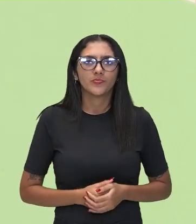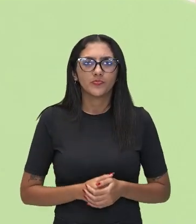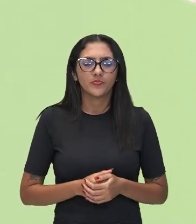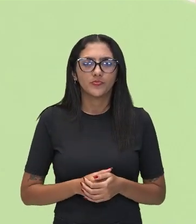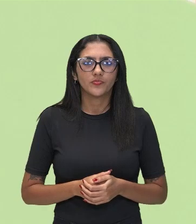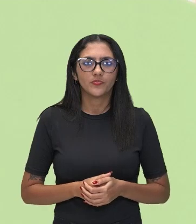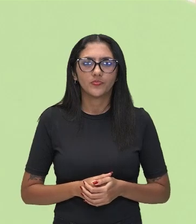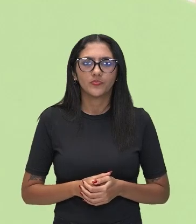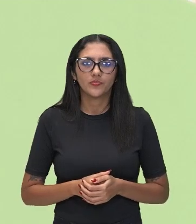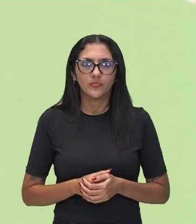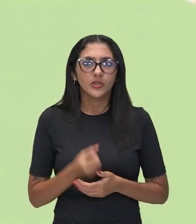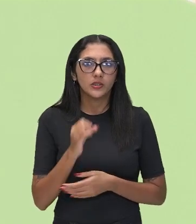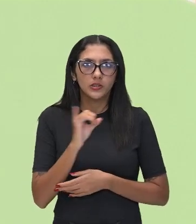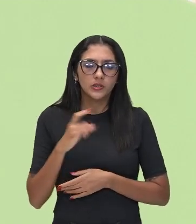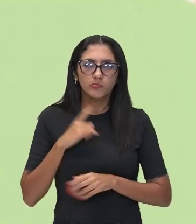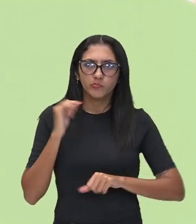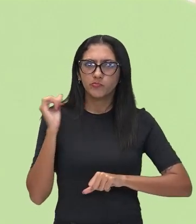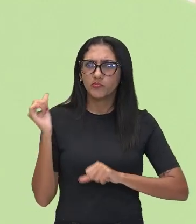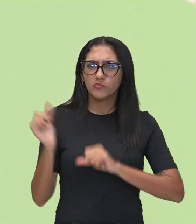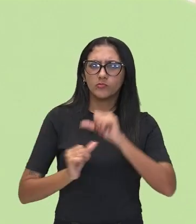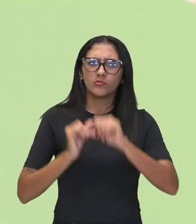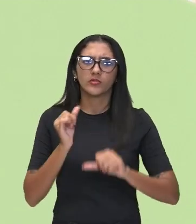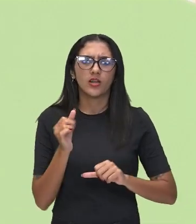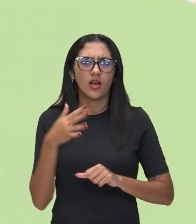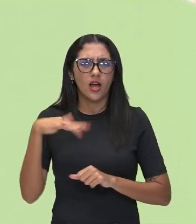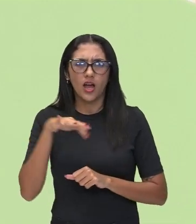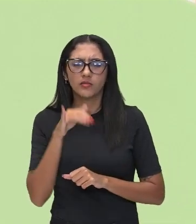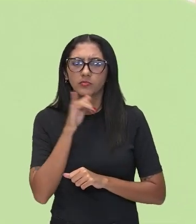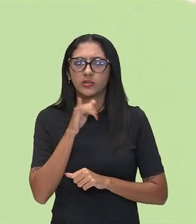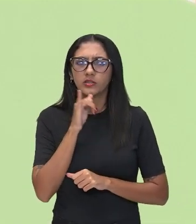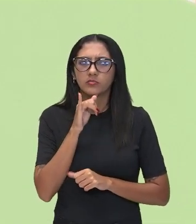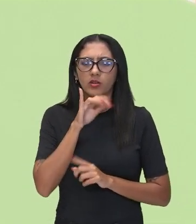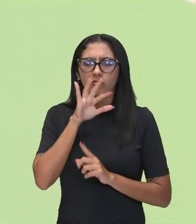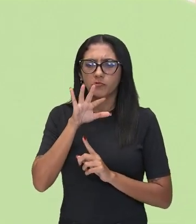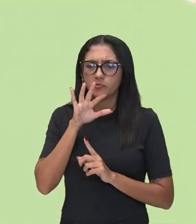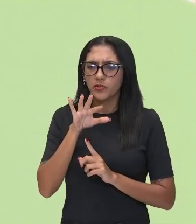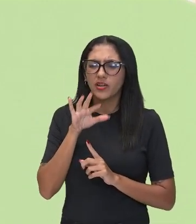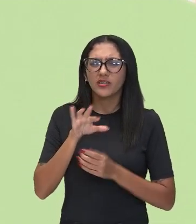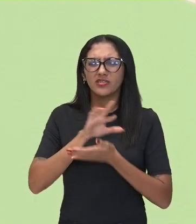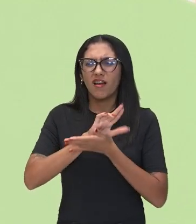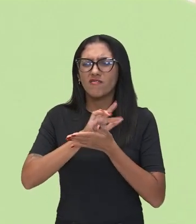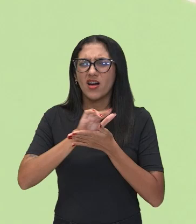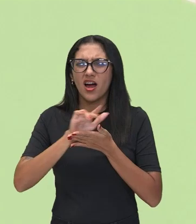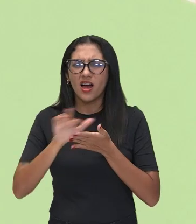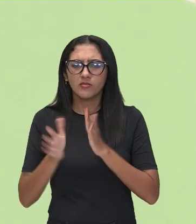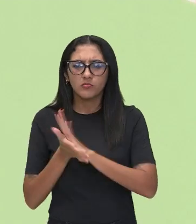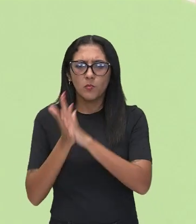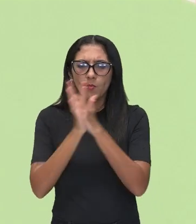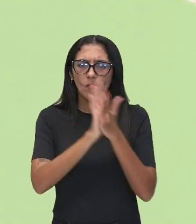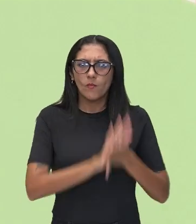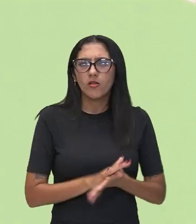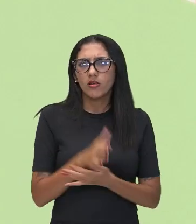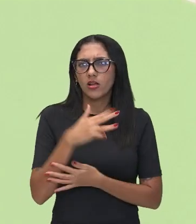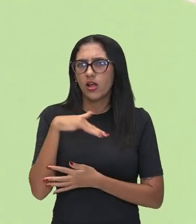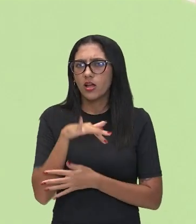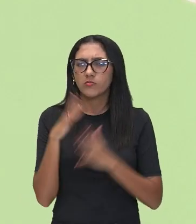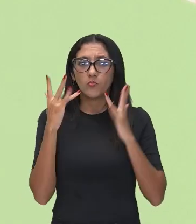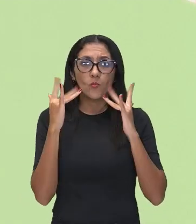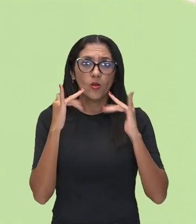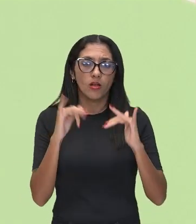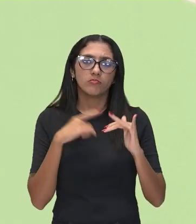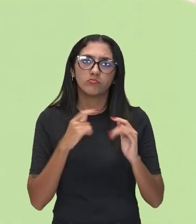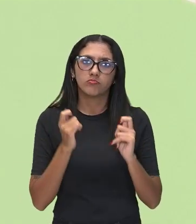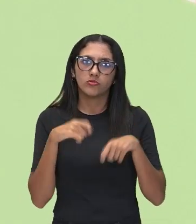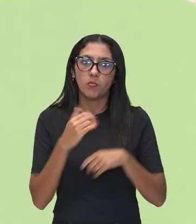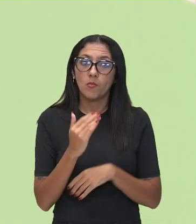nós alteramos esse ambiente por vários aspectos de poluição, de degradação ambiental, essas espécies podem morrer